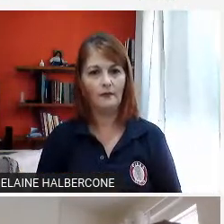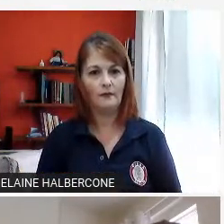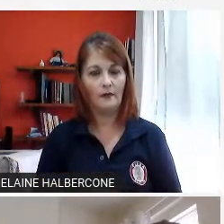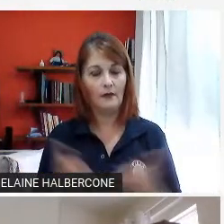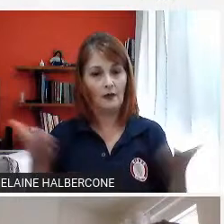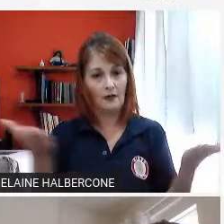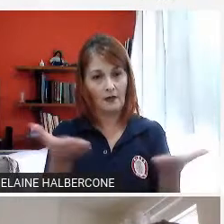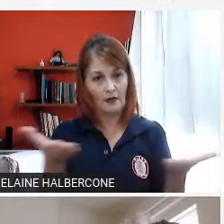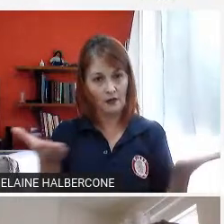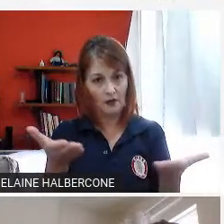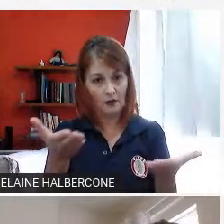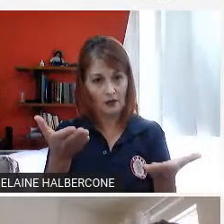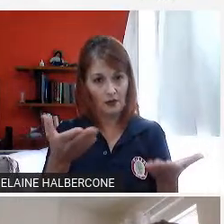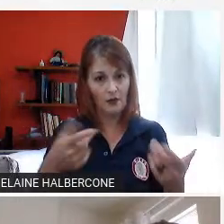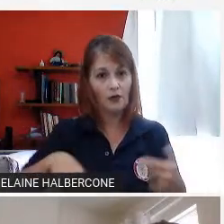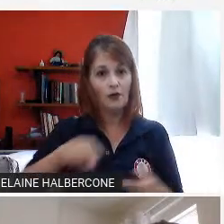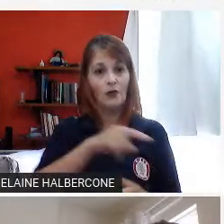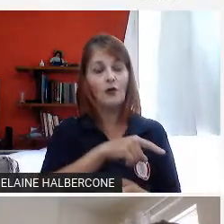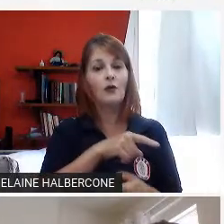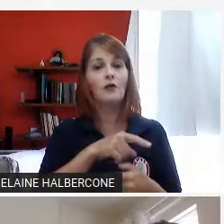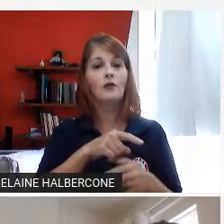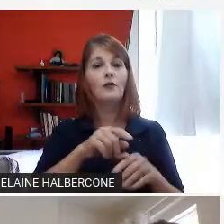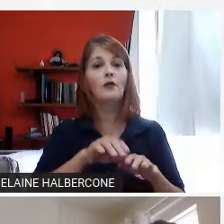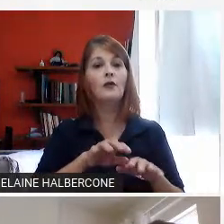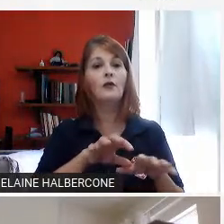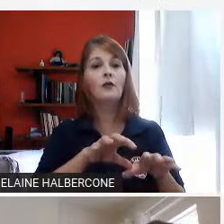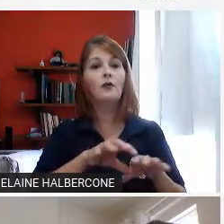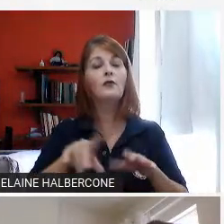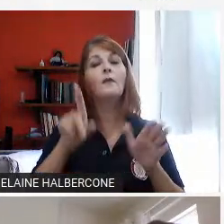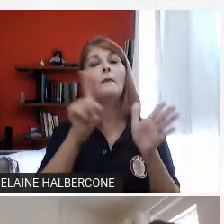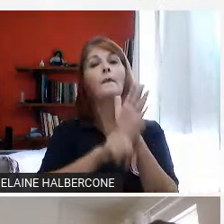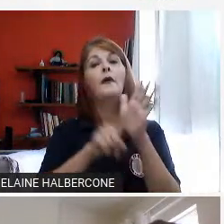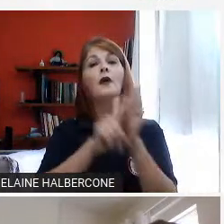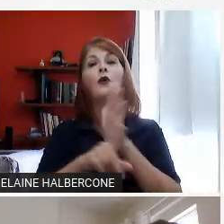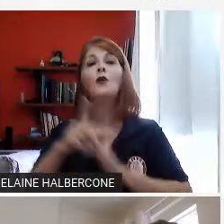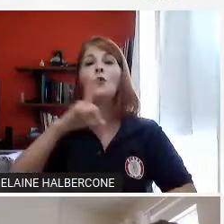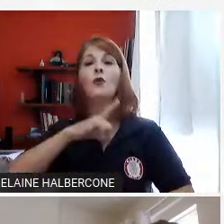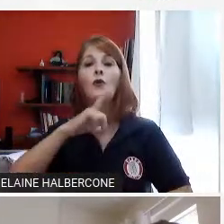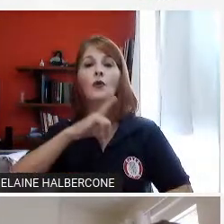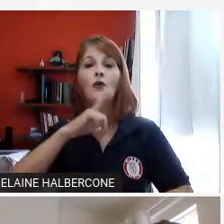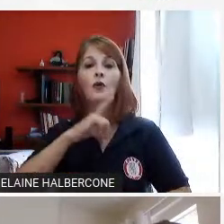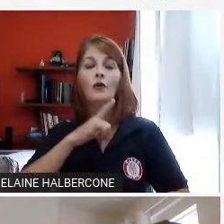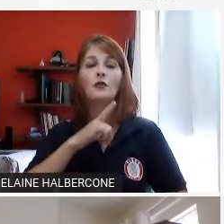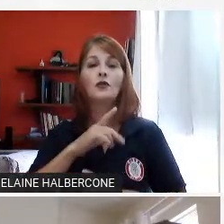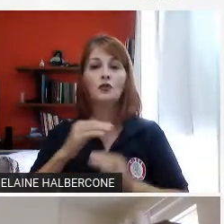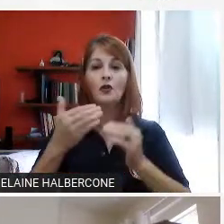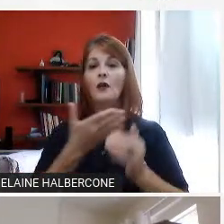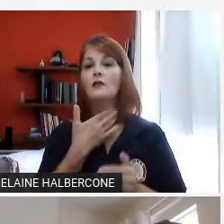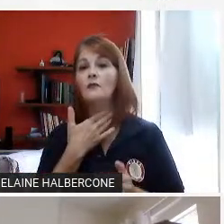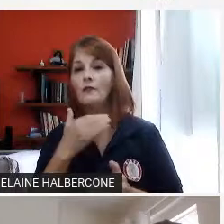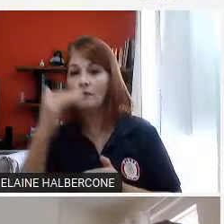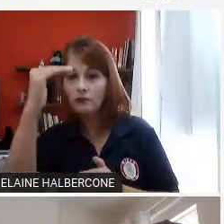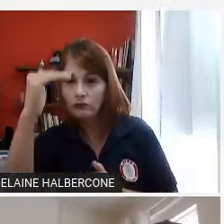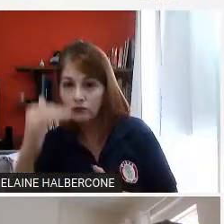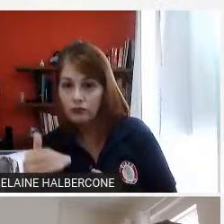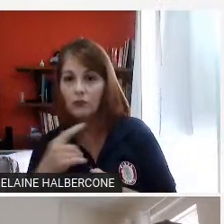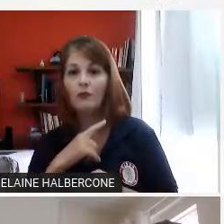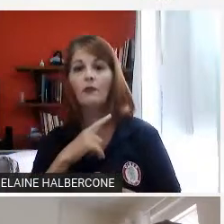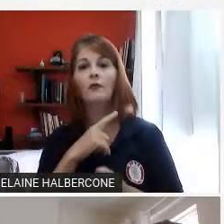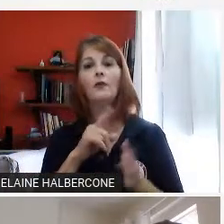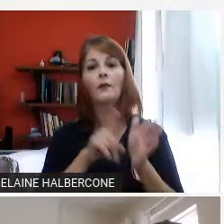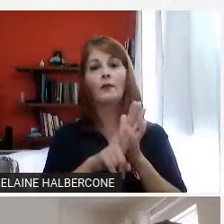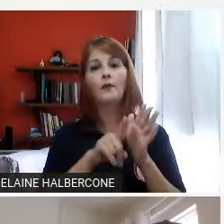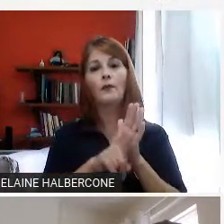Agora, nós vamos passar para as perguntas que vocês já deixaram algumas perguntas aí,